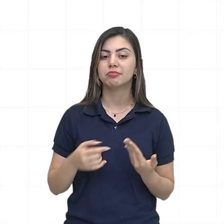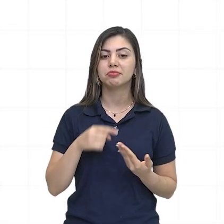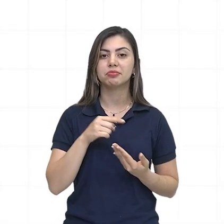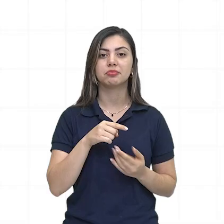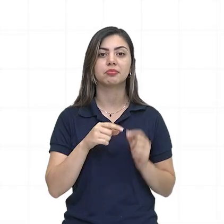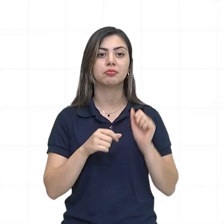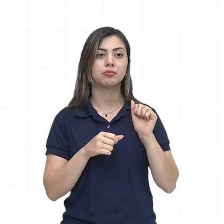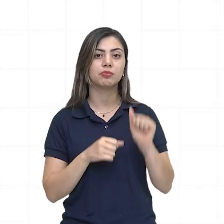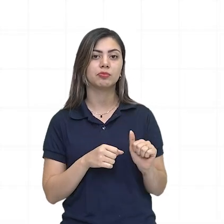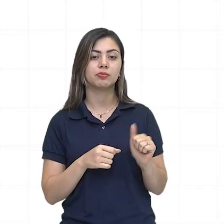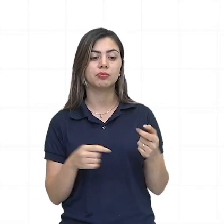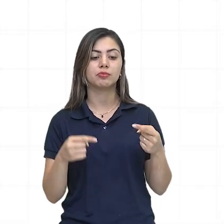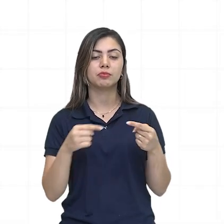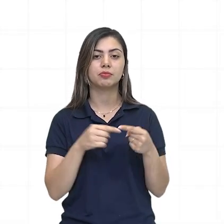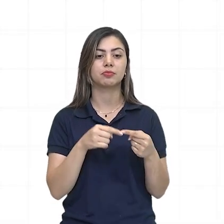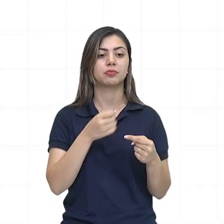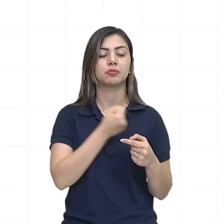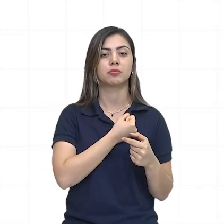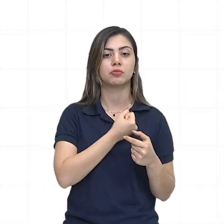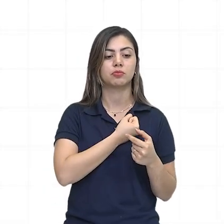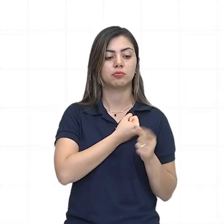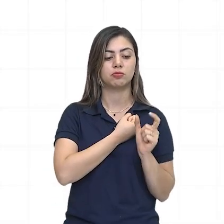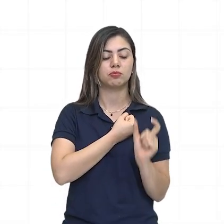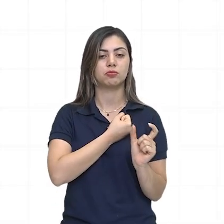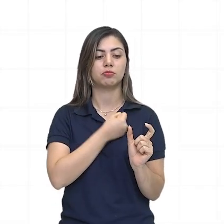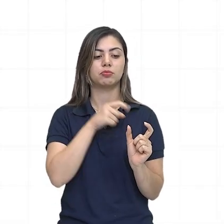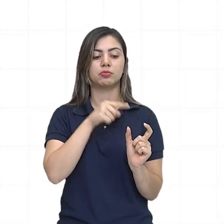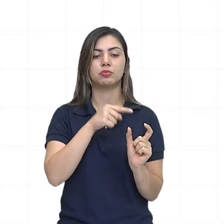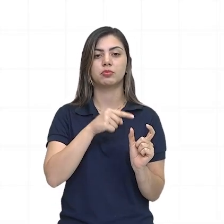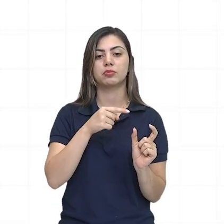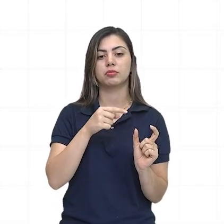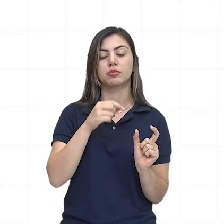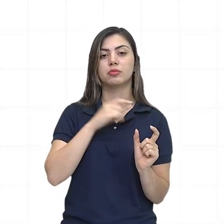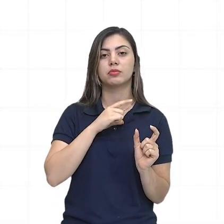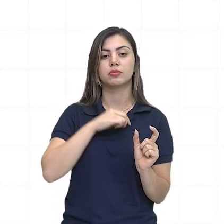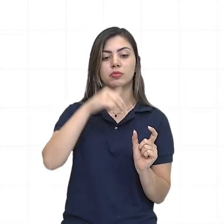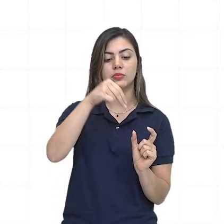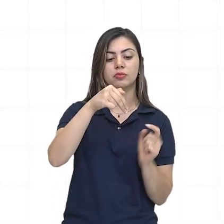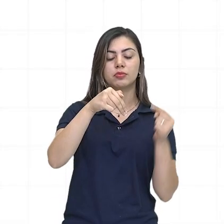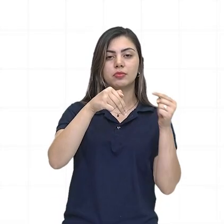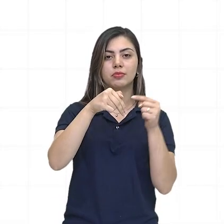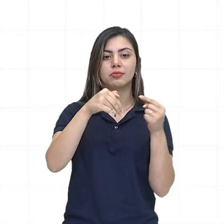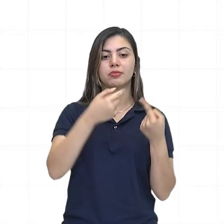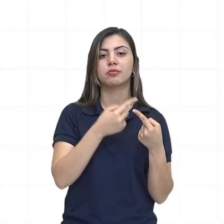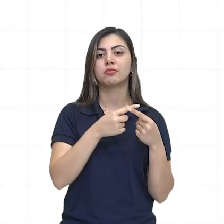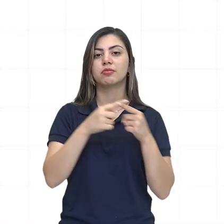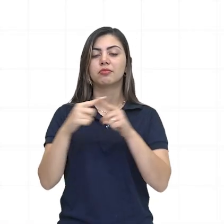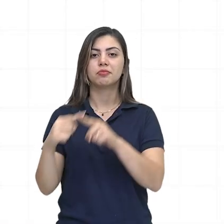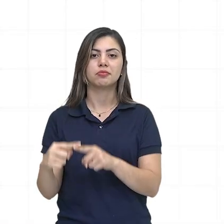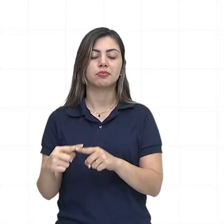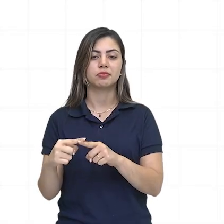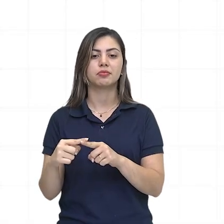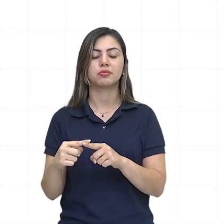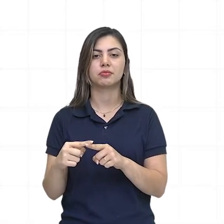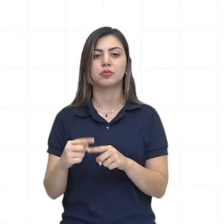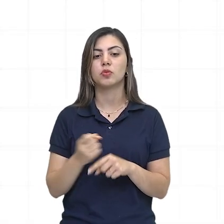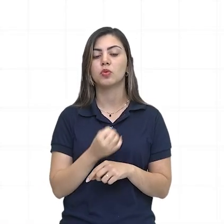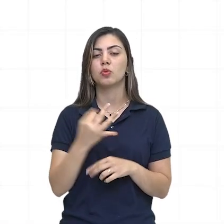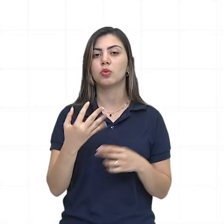ele. Então, você deverá ser multiplicada pela minha quantidade de vezes. Então, é por isso que